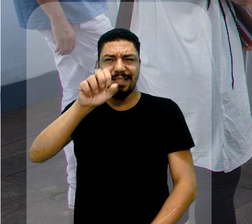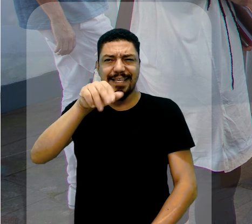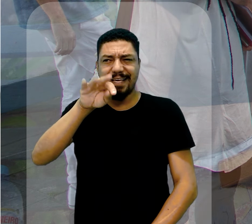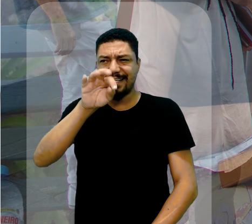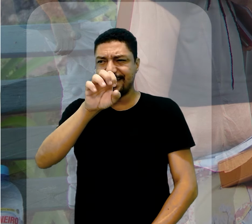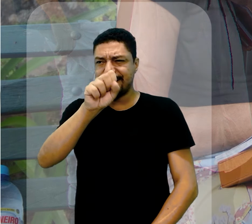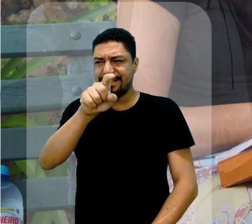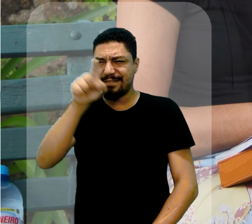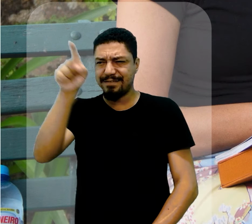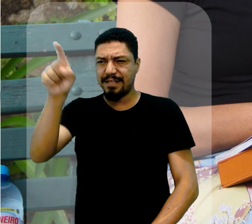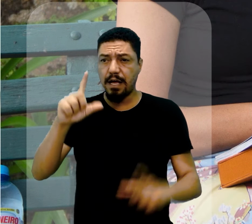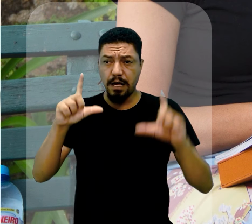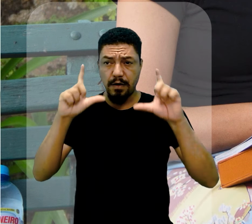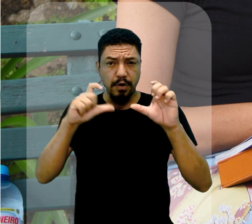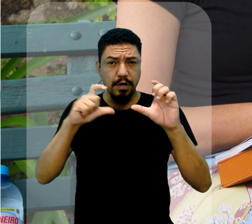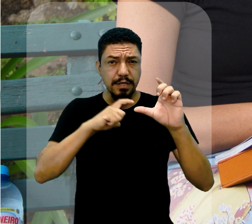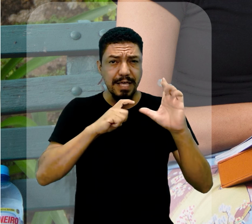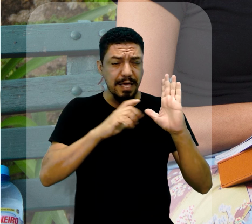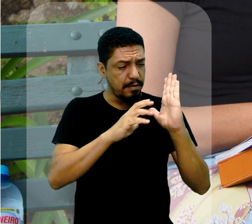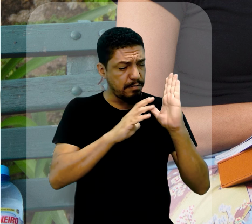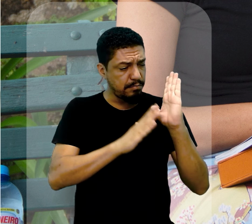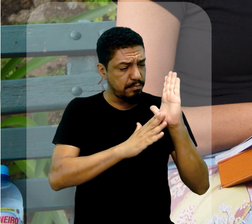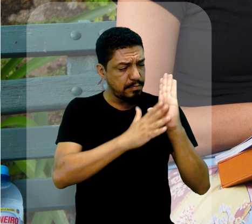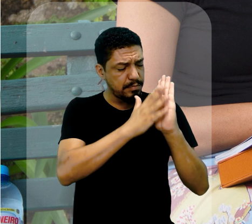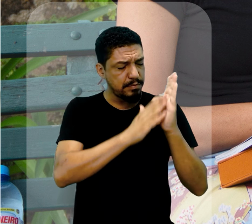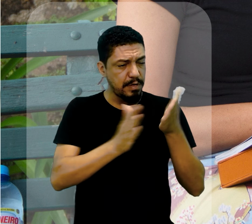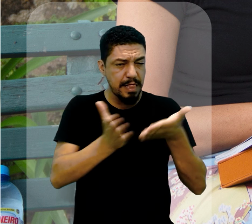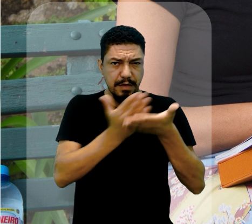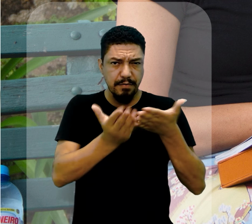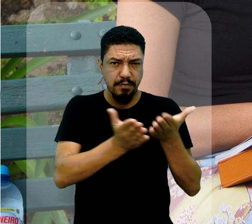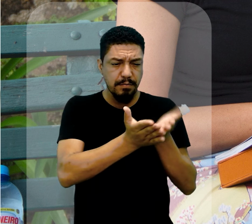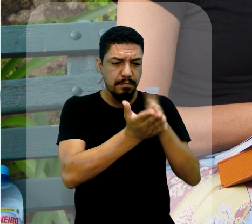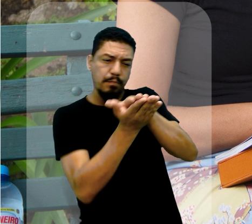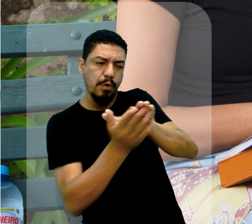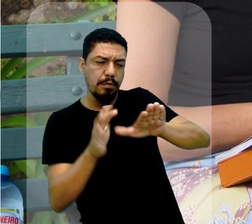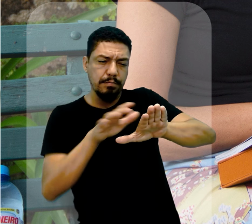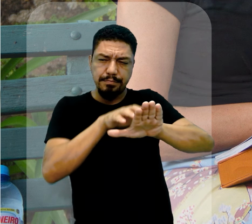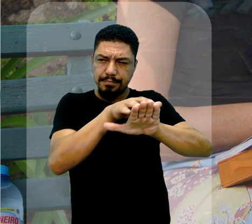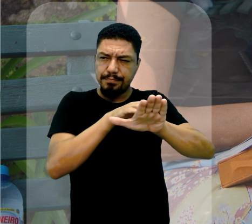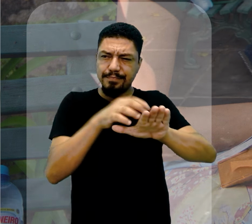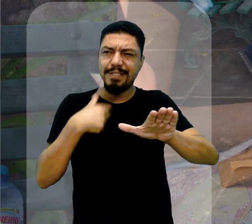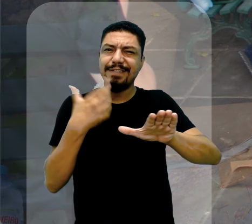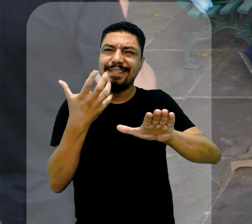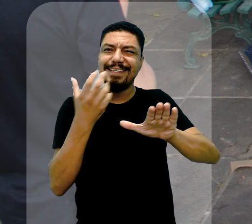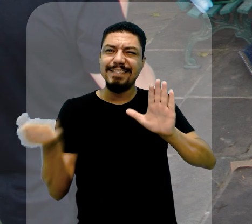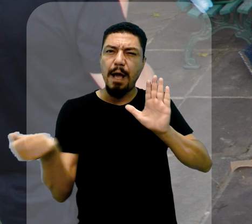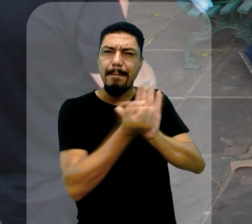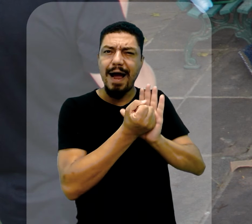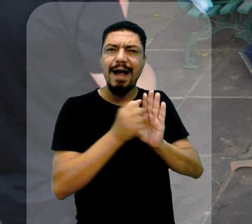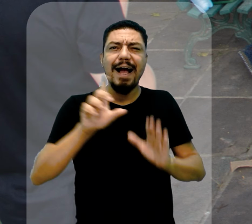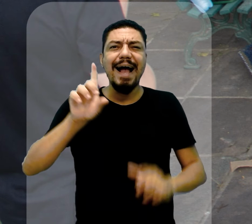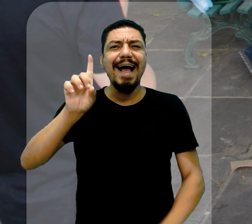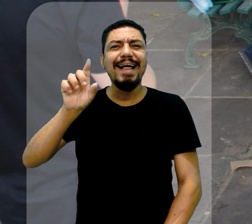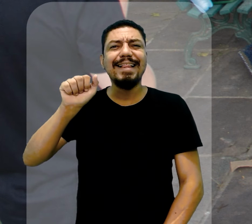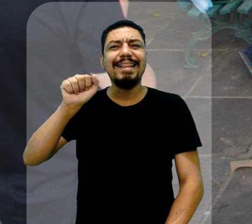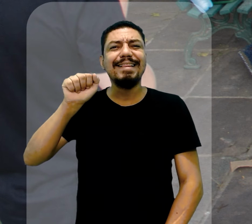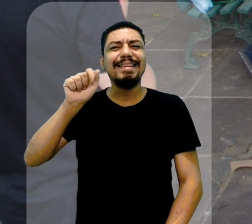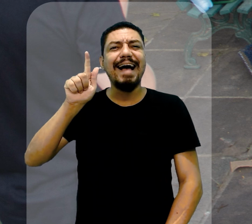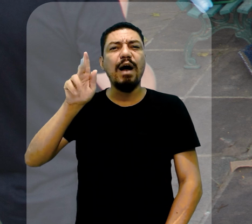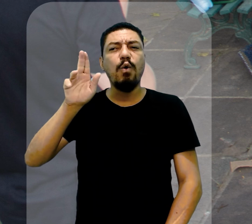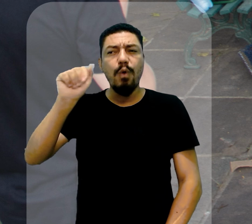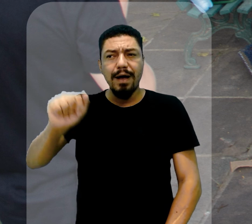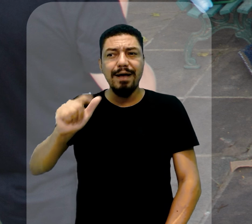textura. E vem dessa minha pesquisa do papel, eu queria essa marca d'água que chama na gráfica, e é muito poético, porque é uma rede